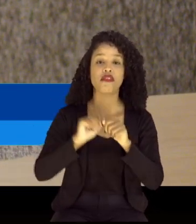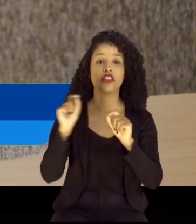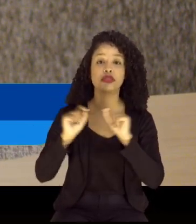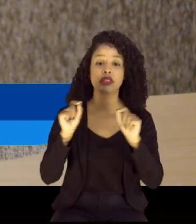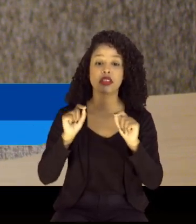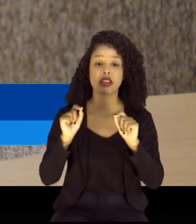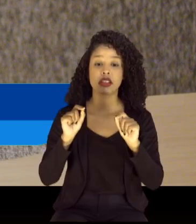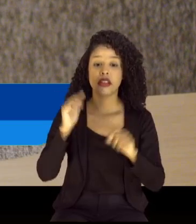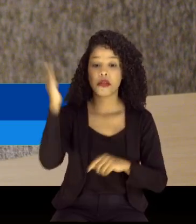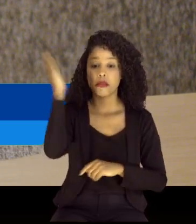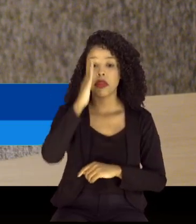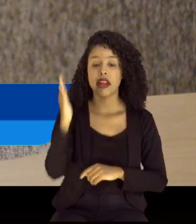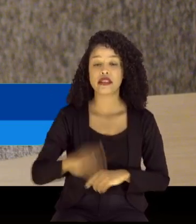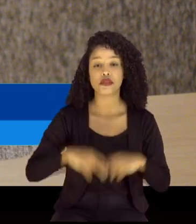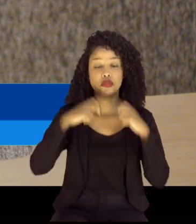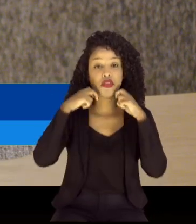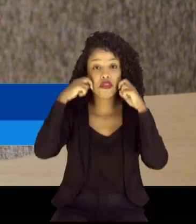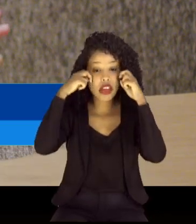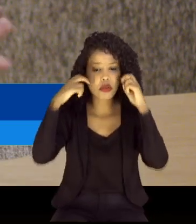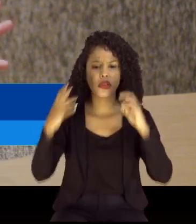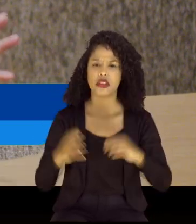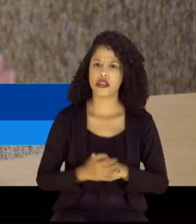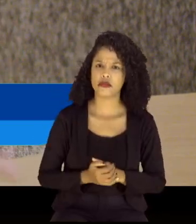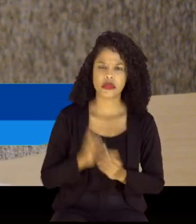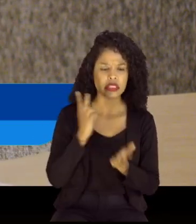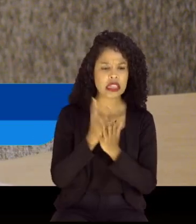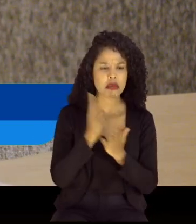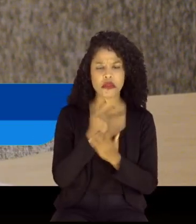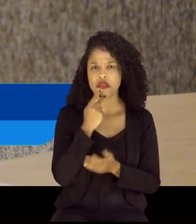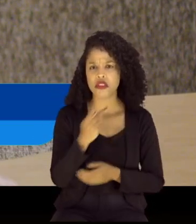Brasil passar vergonha toda vez que ele abre a boca.